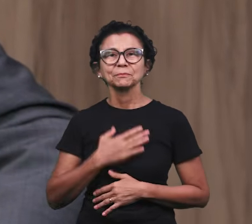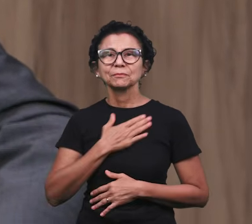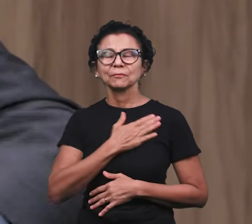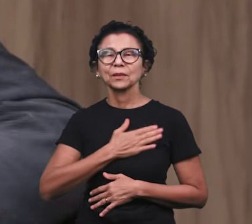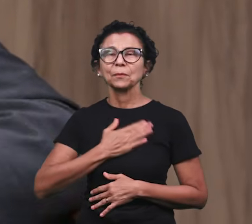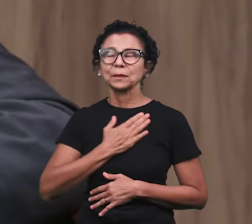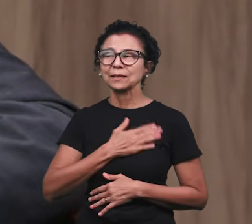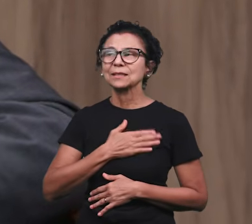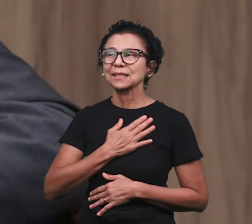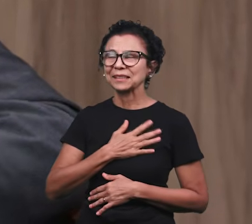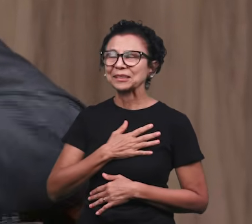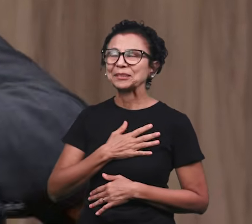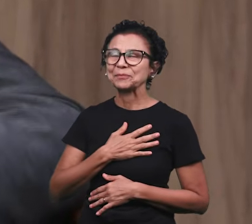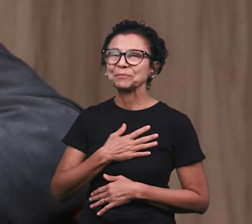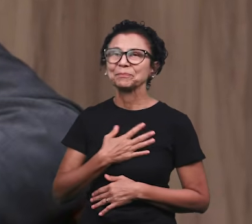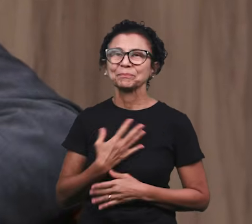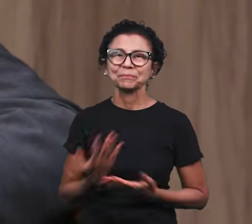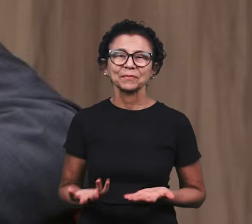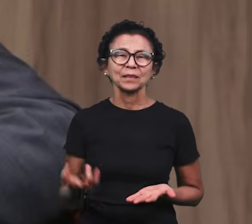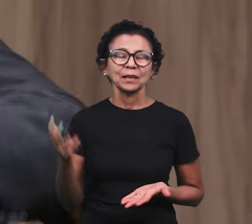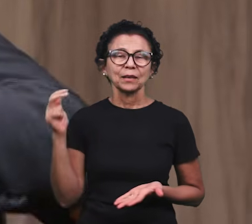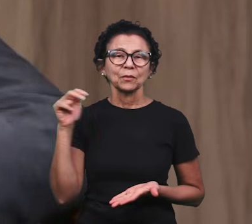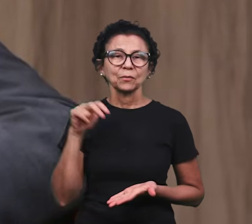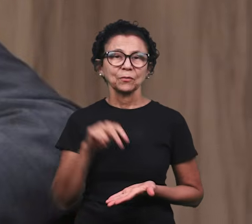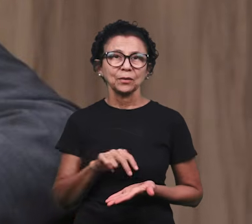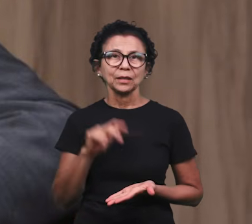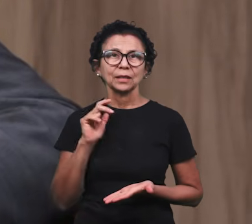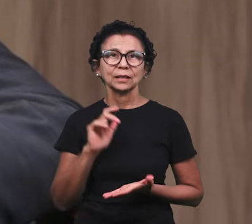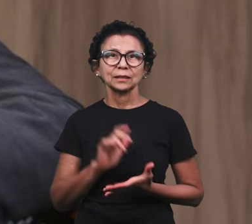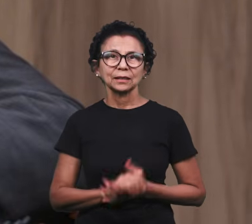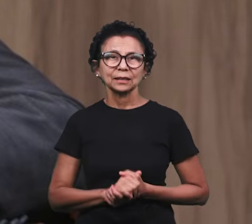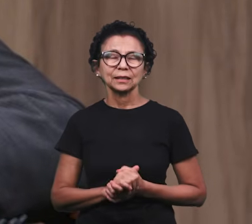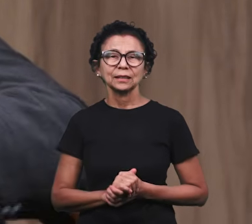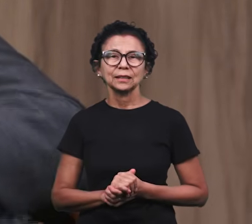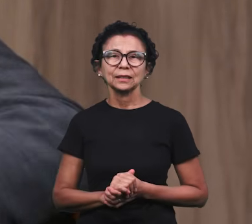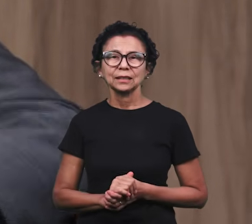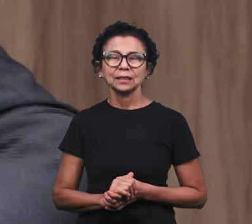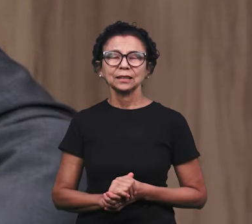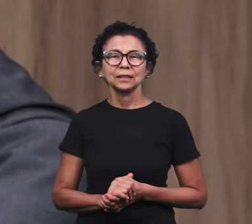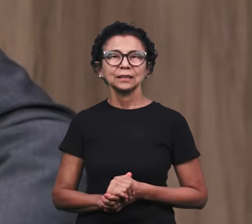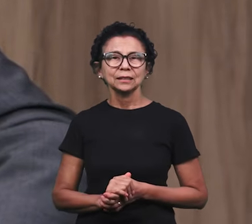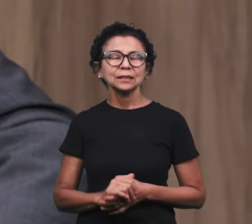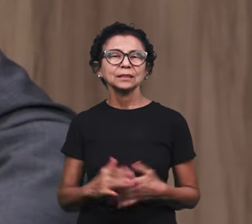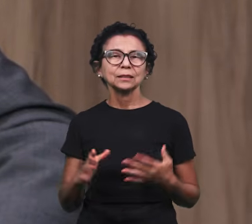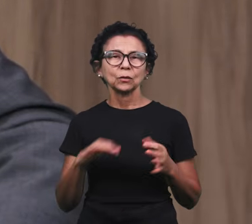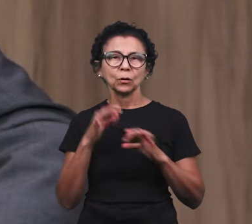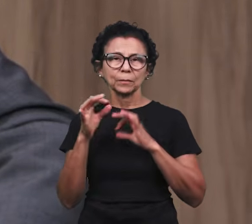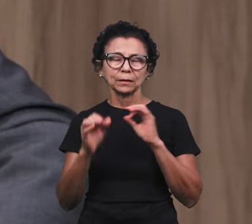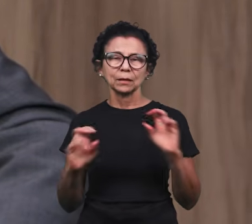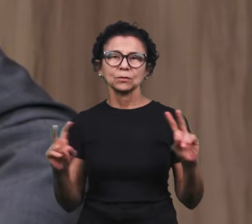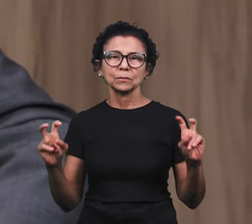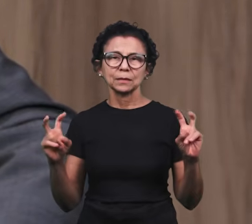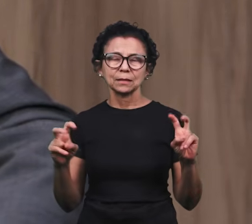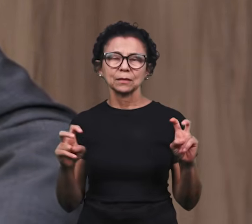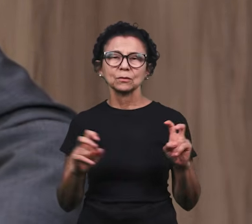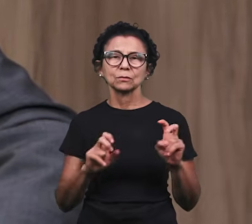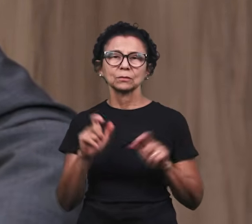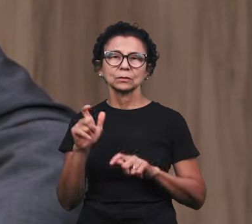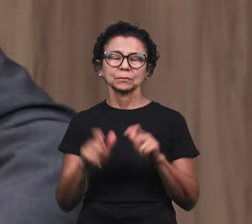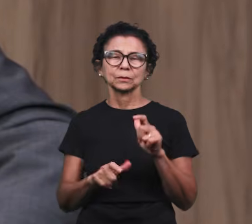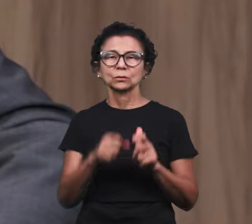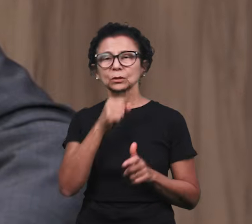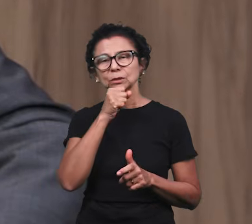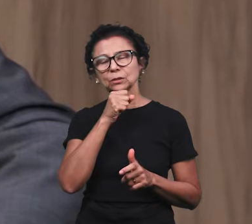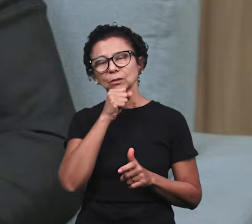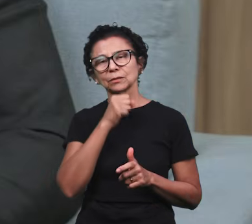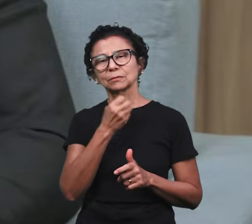satisfação estar aqui e poder falar dessa categoria, né? Falar dos nossos idosos é sempre